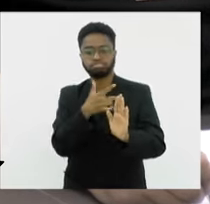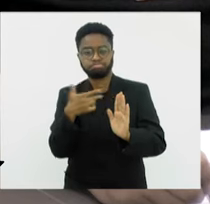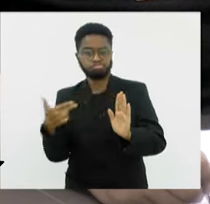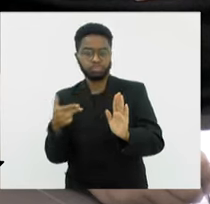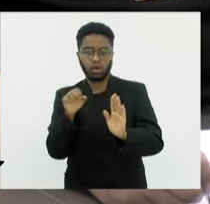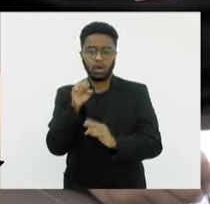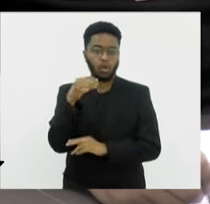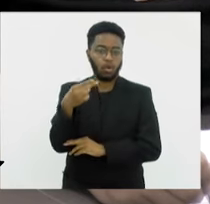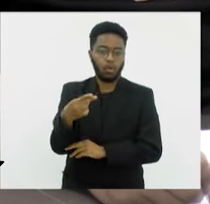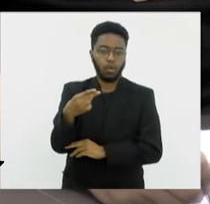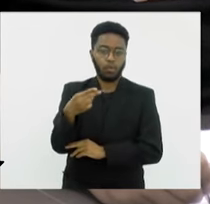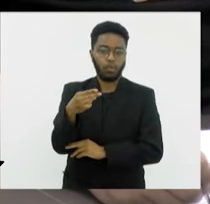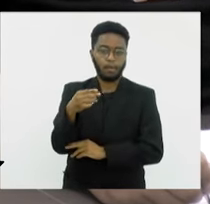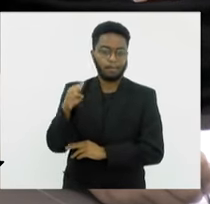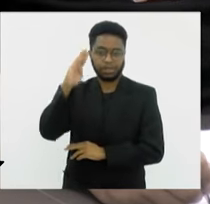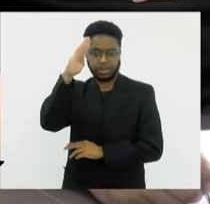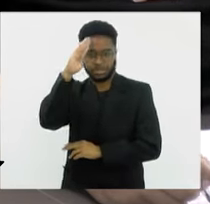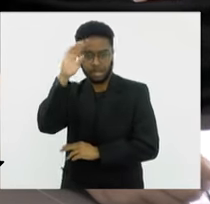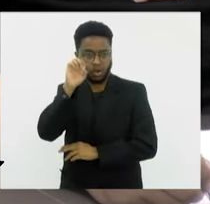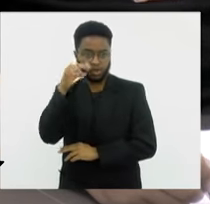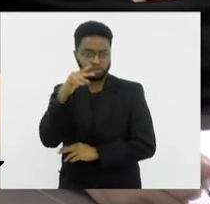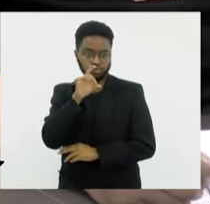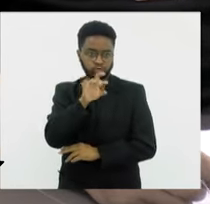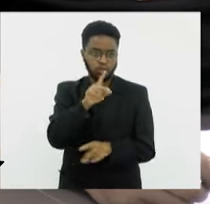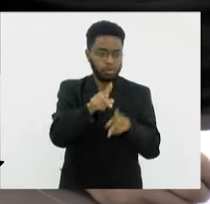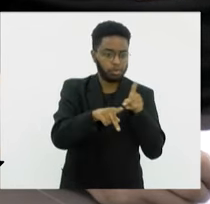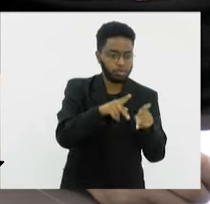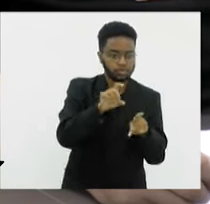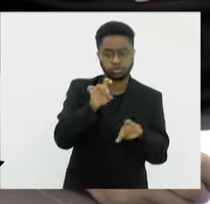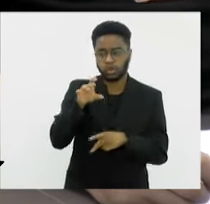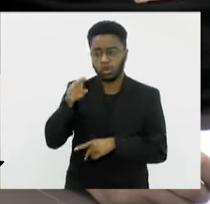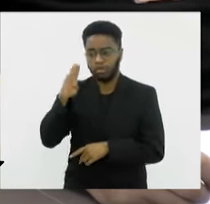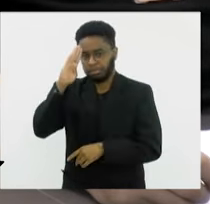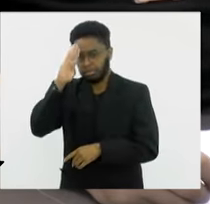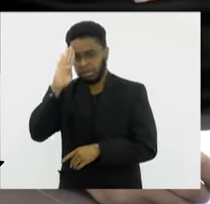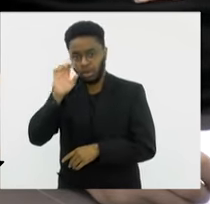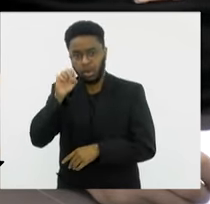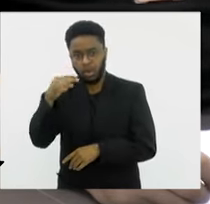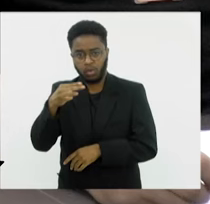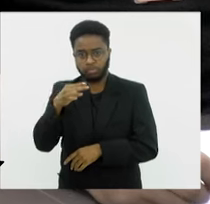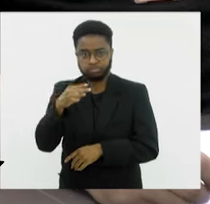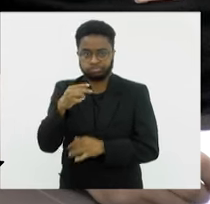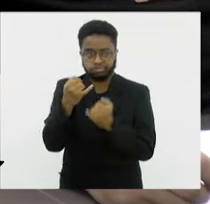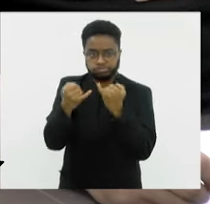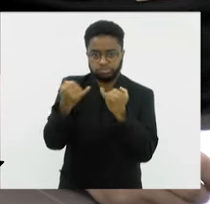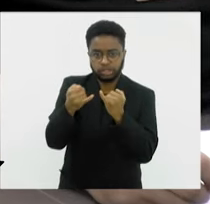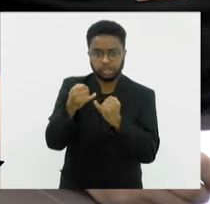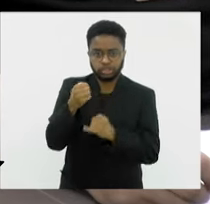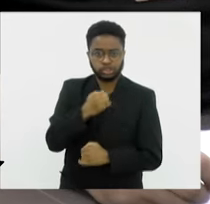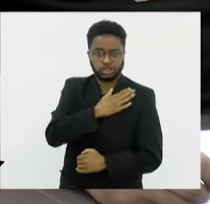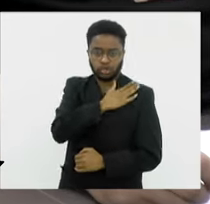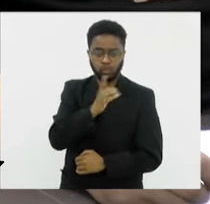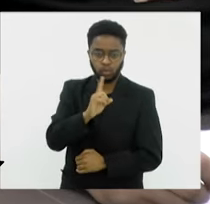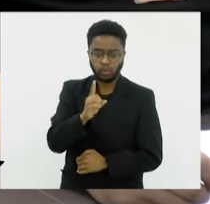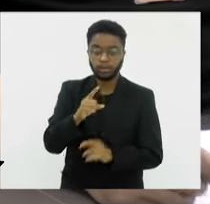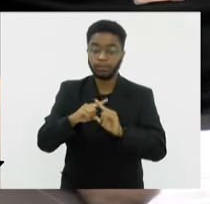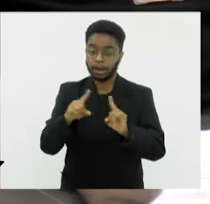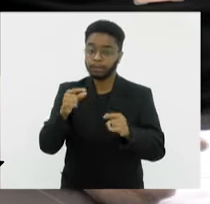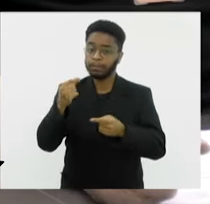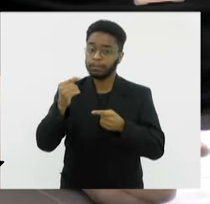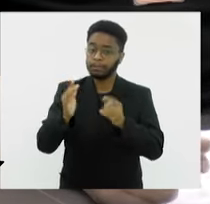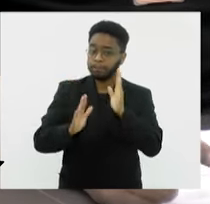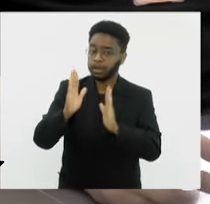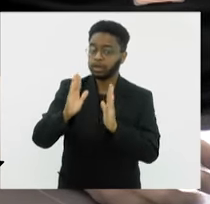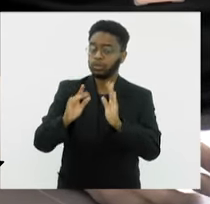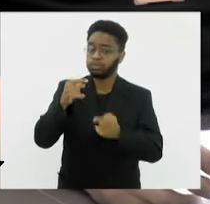é cívico-militar, se é só cívica, se é só militar, se é semi-ditadura. Um período amplamente